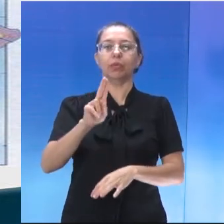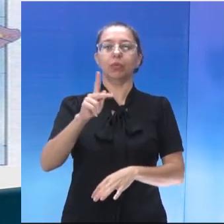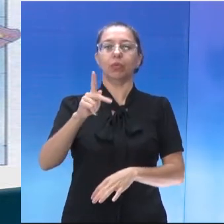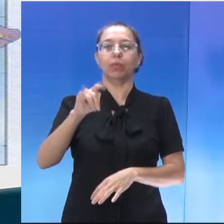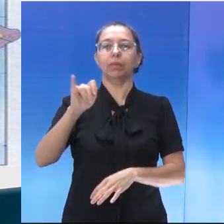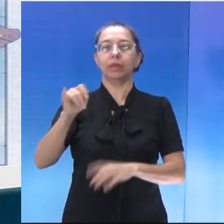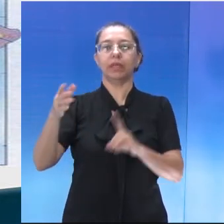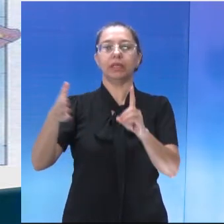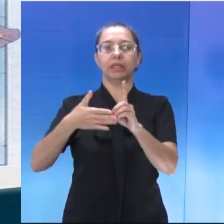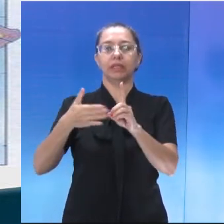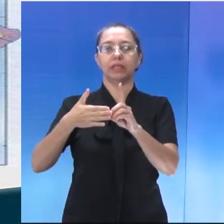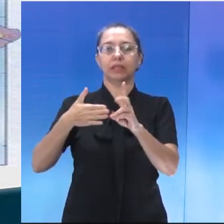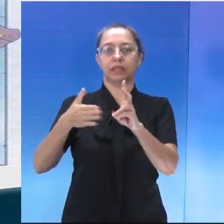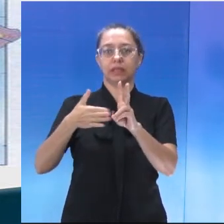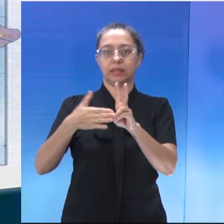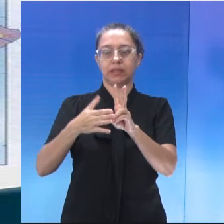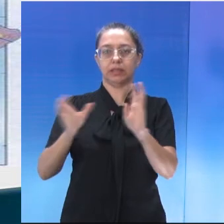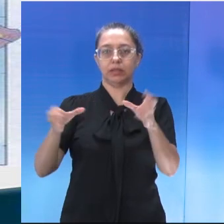aí